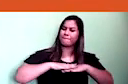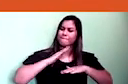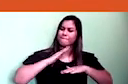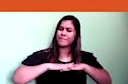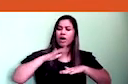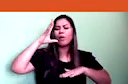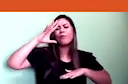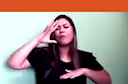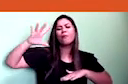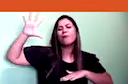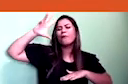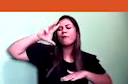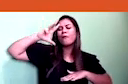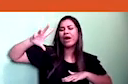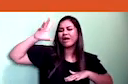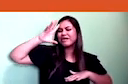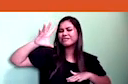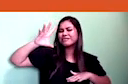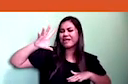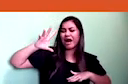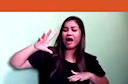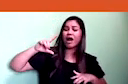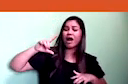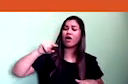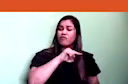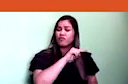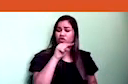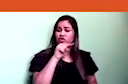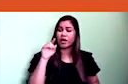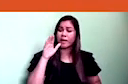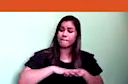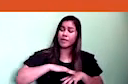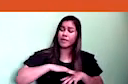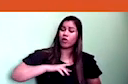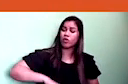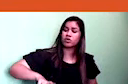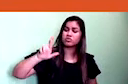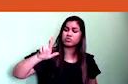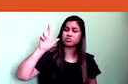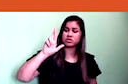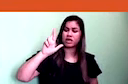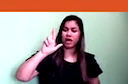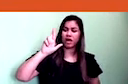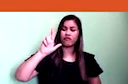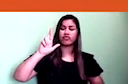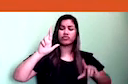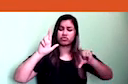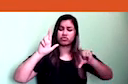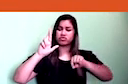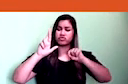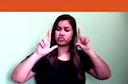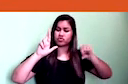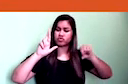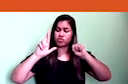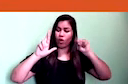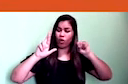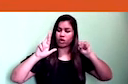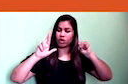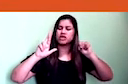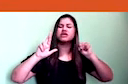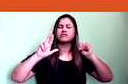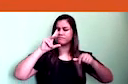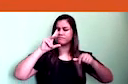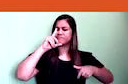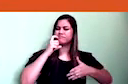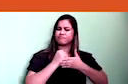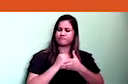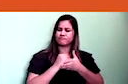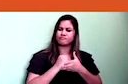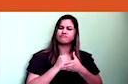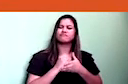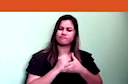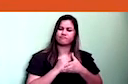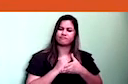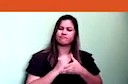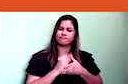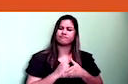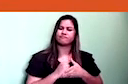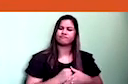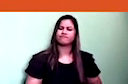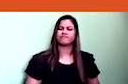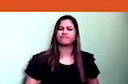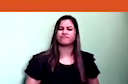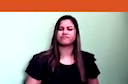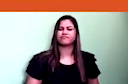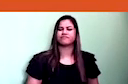pensar. Afinal de contas, quando você assume a responsabilidade por suas escolhas, em todo beco, sem saída, existe uma